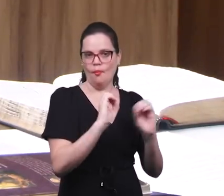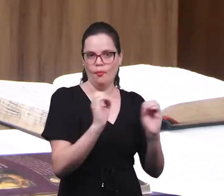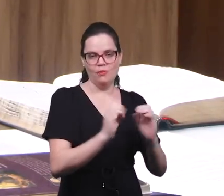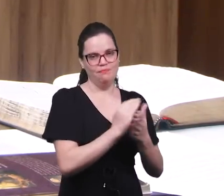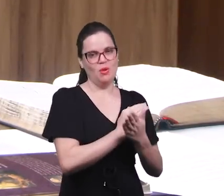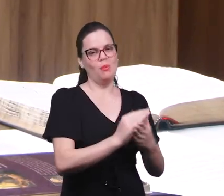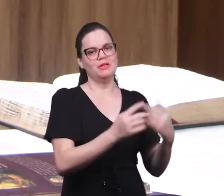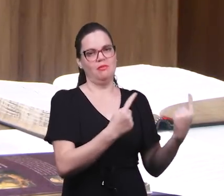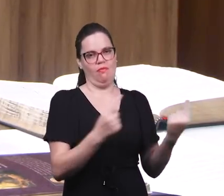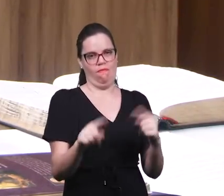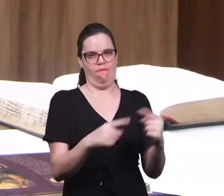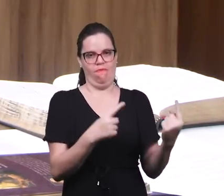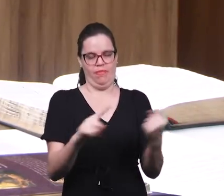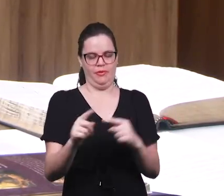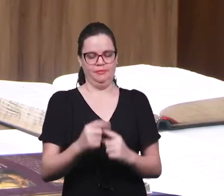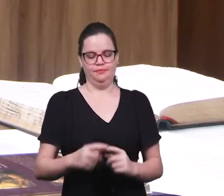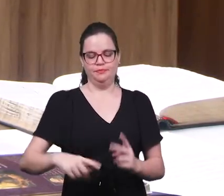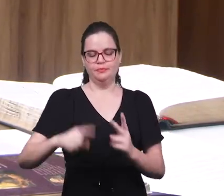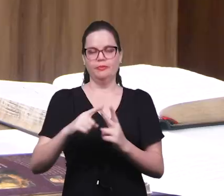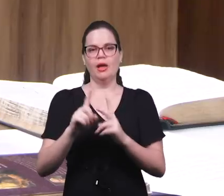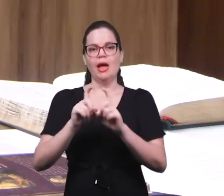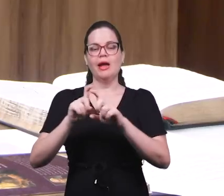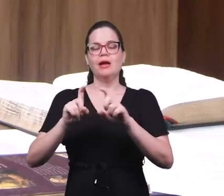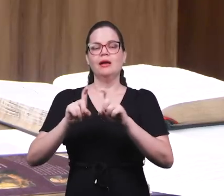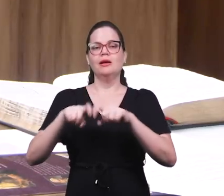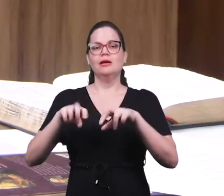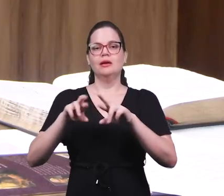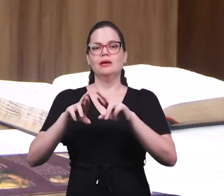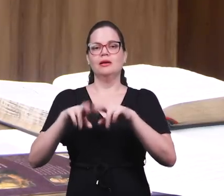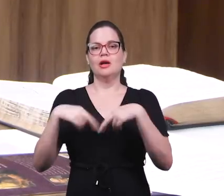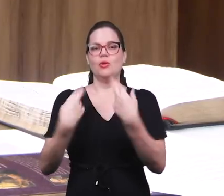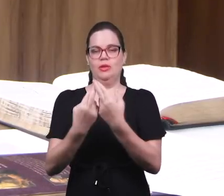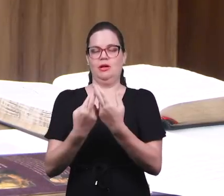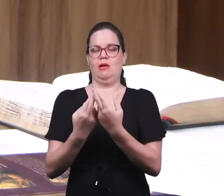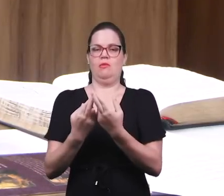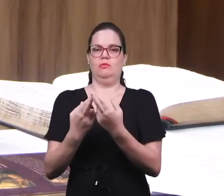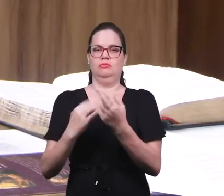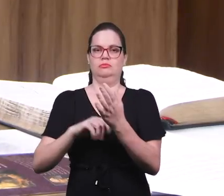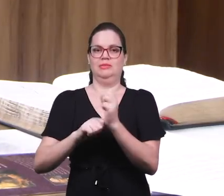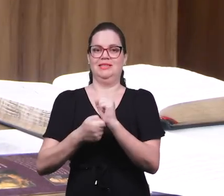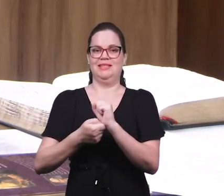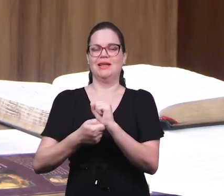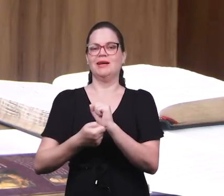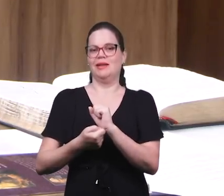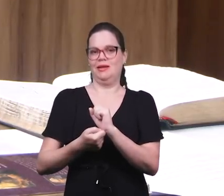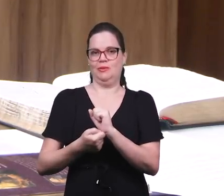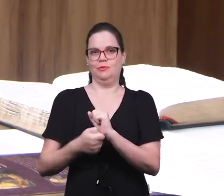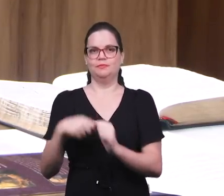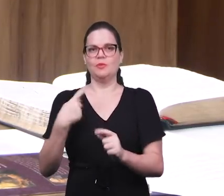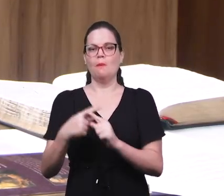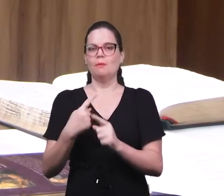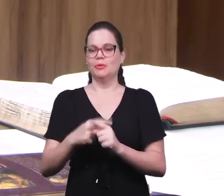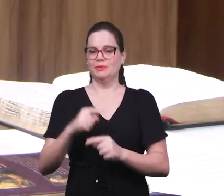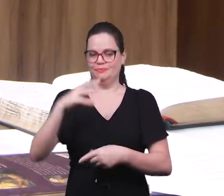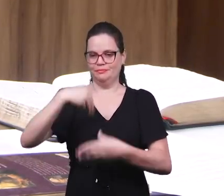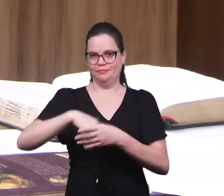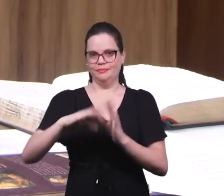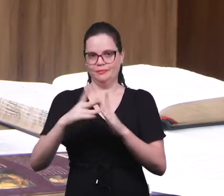reuniões secretas. O que acontece? A igreja, eles tinham as reuniões, as ceias. A